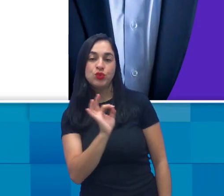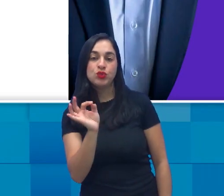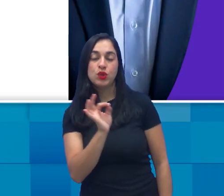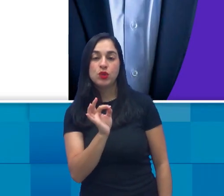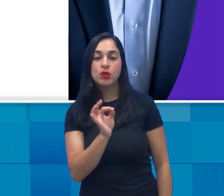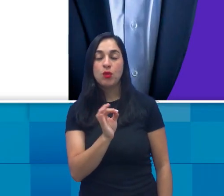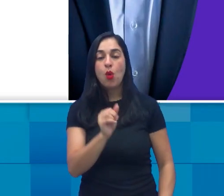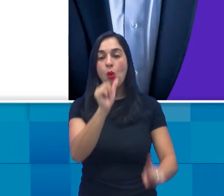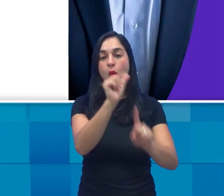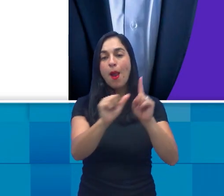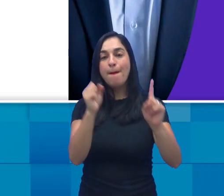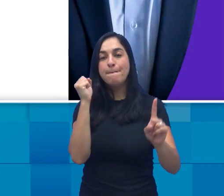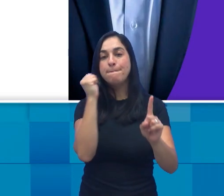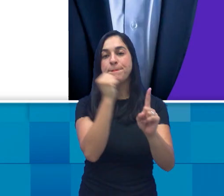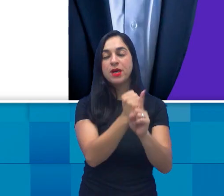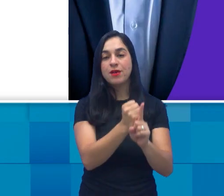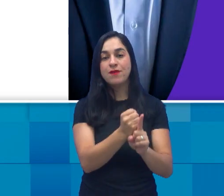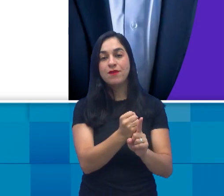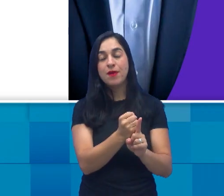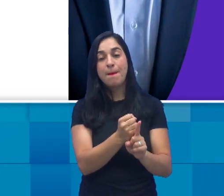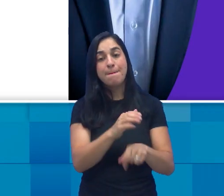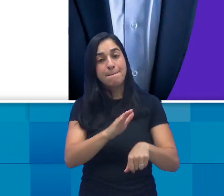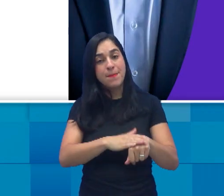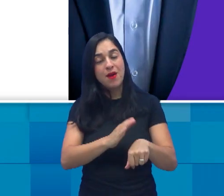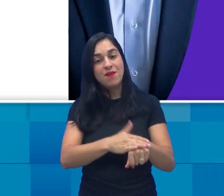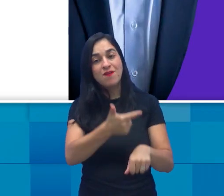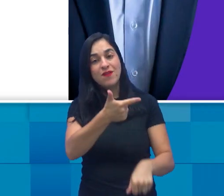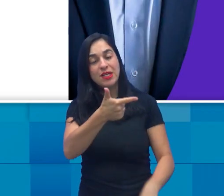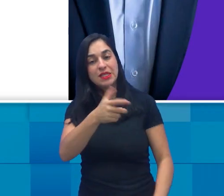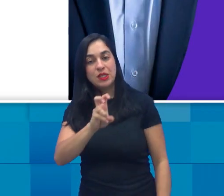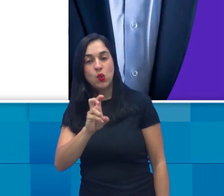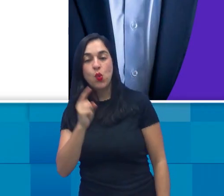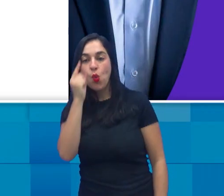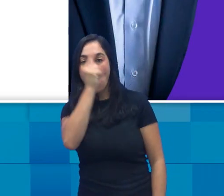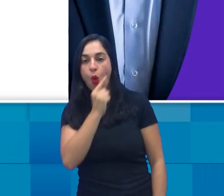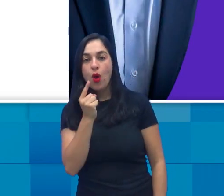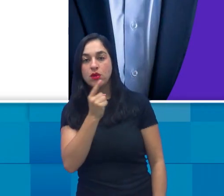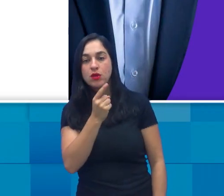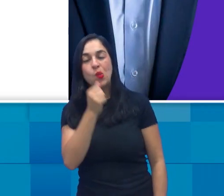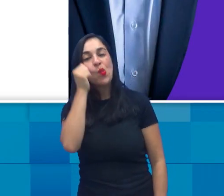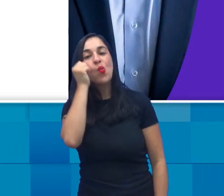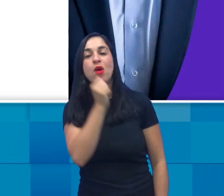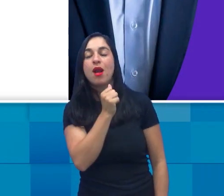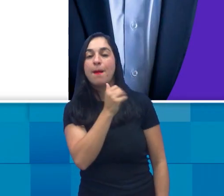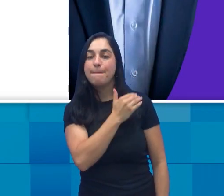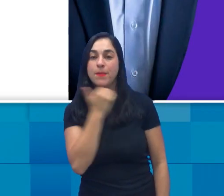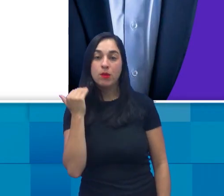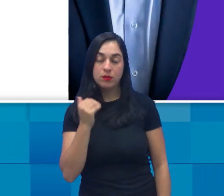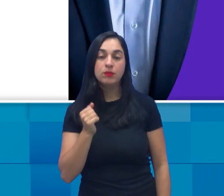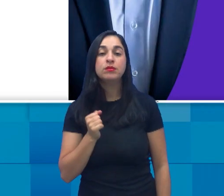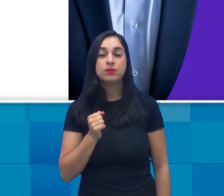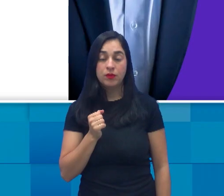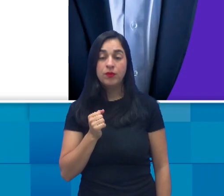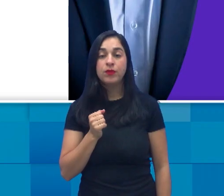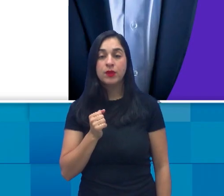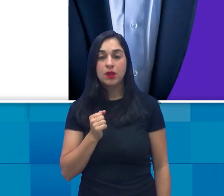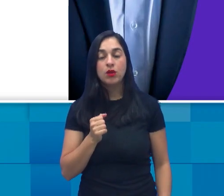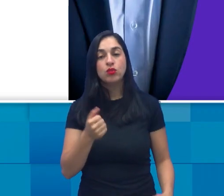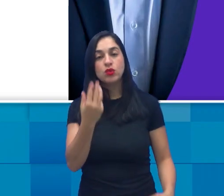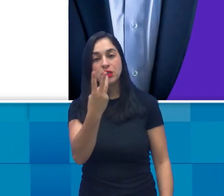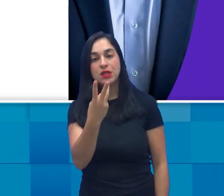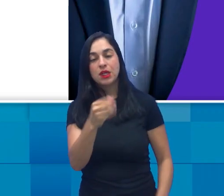feminicídio, a cada 25 horas no estado de São Paulo. Nos 3 primeiros meses